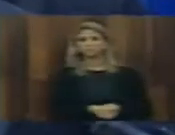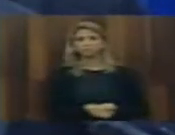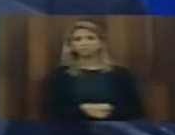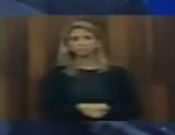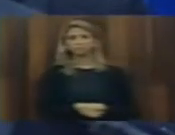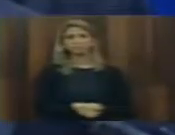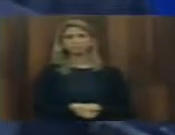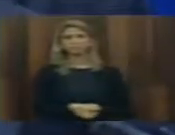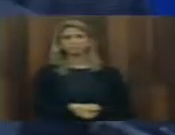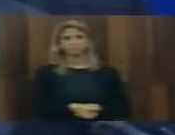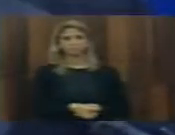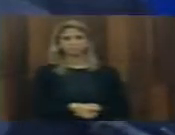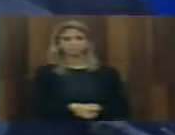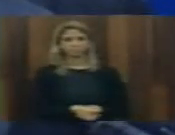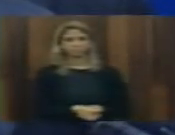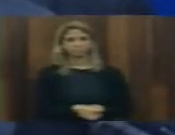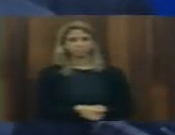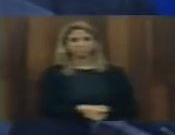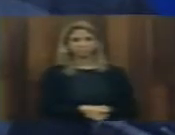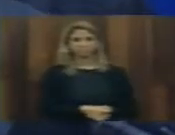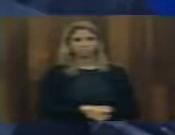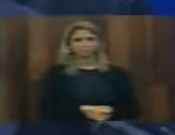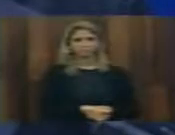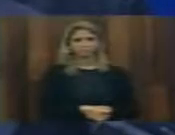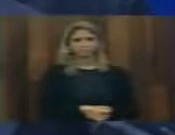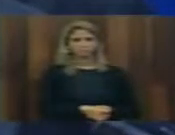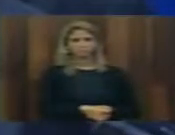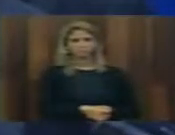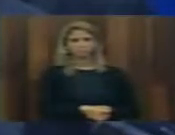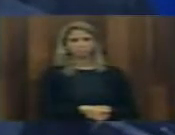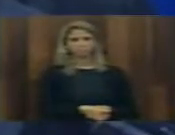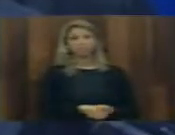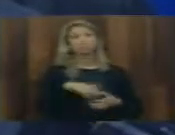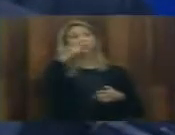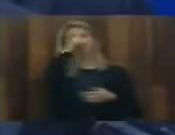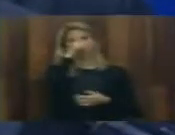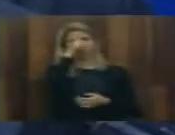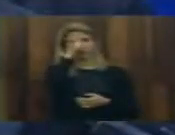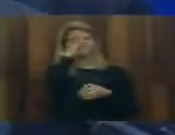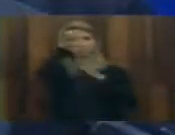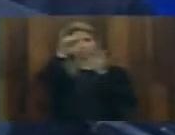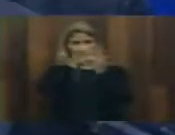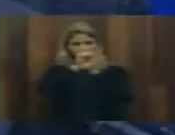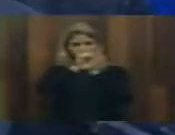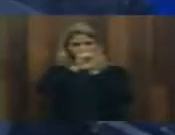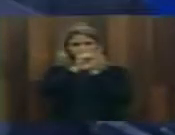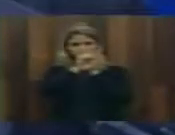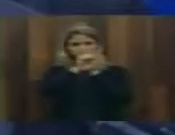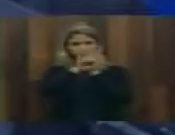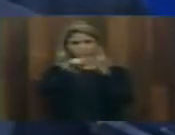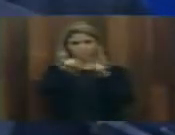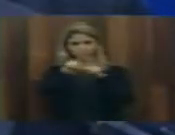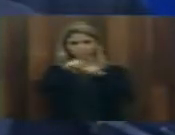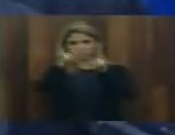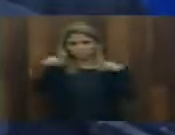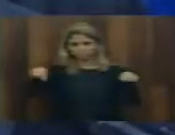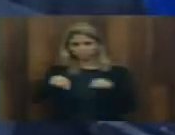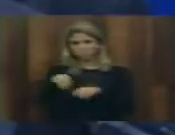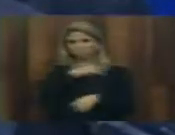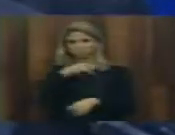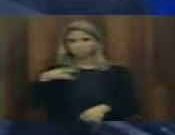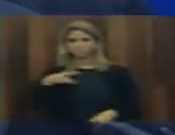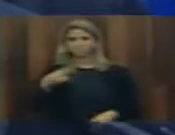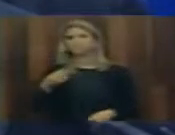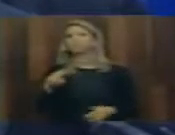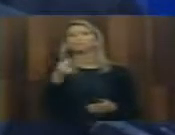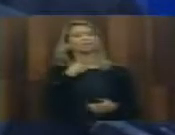Então, o que eu quero dizer, que o Hospital do Jardim e os postos de saúde, não falta gente